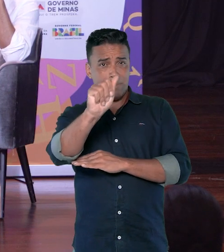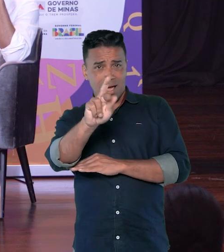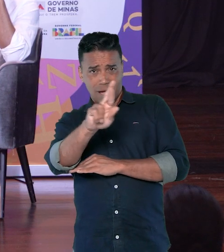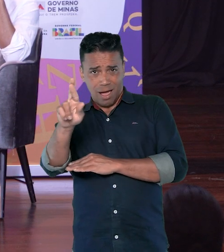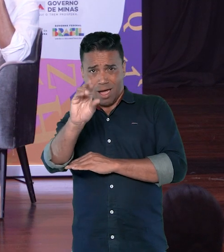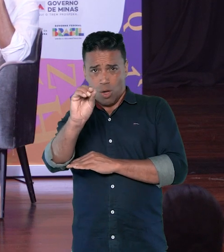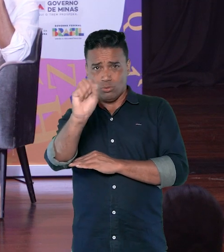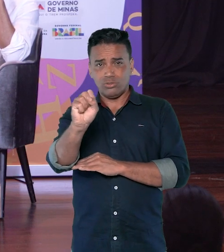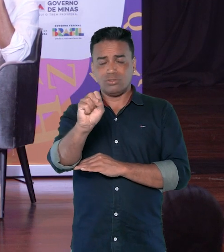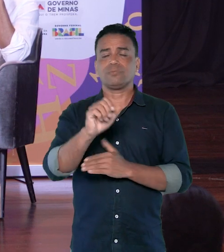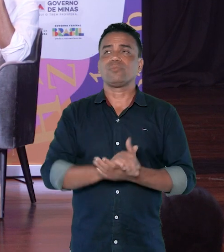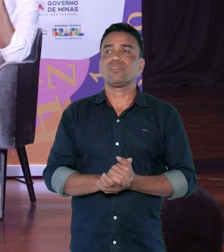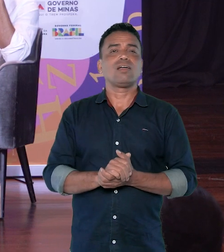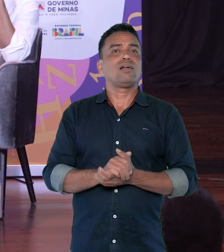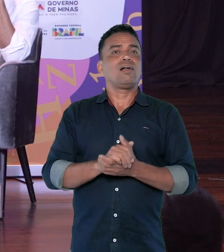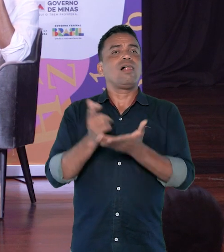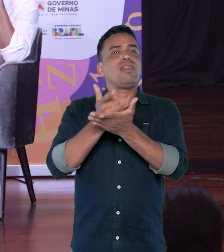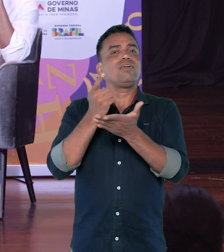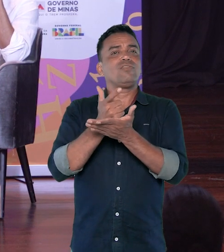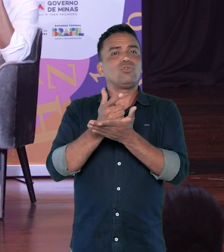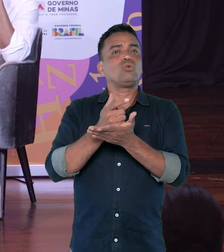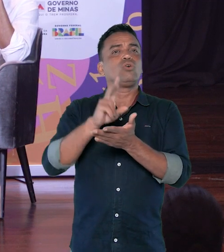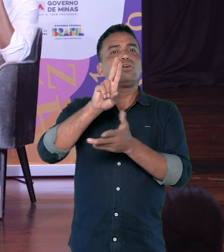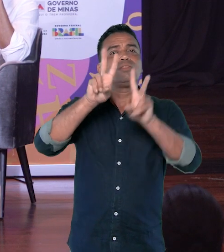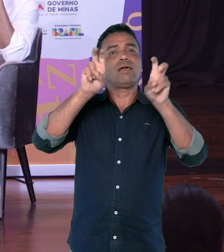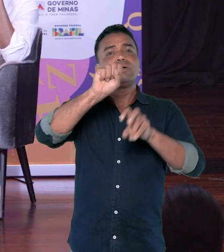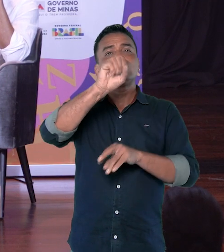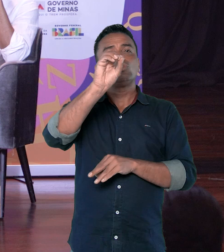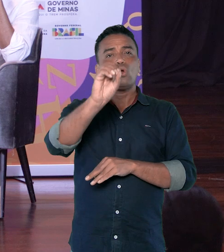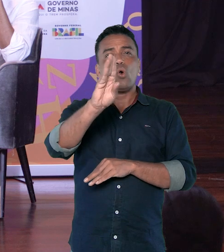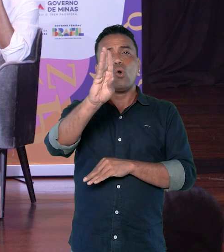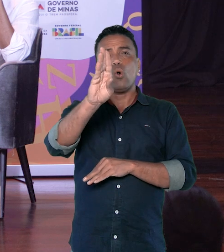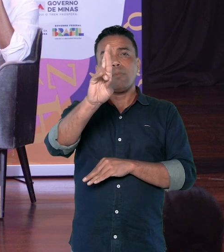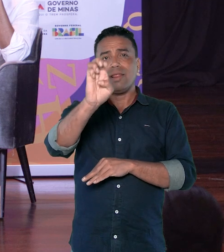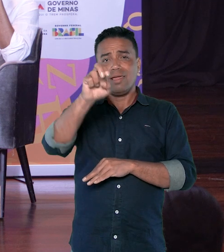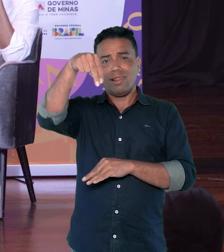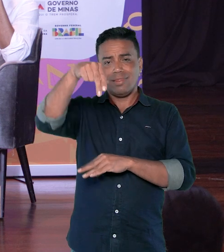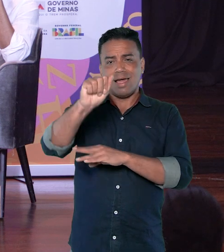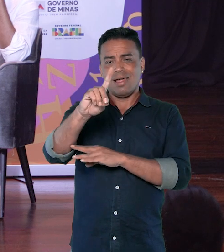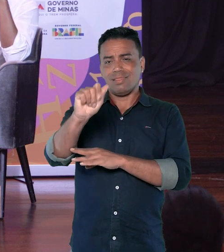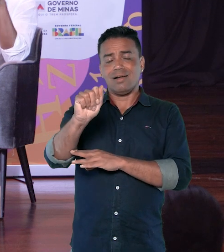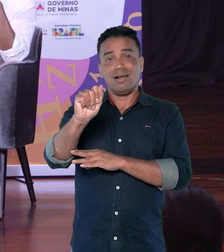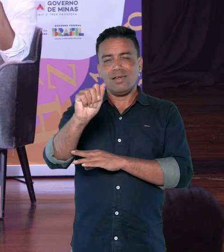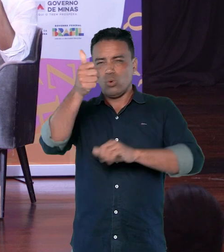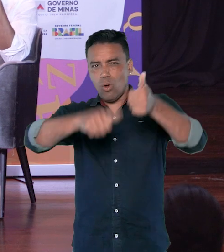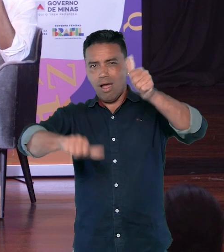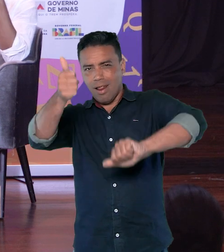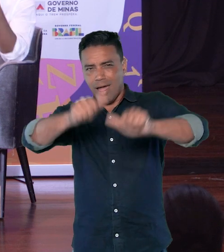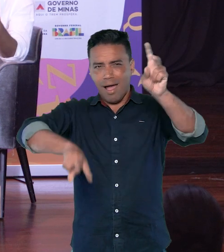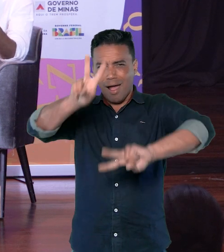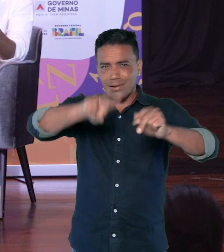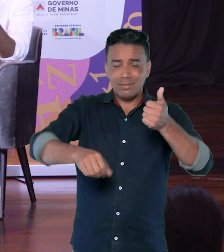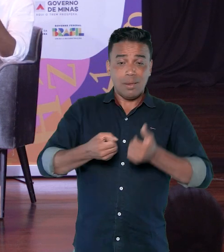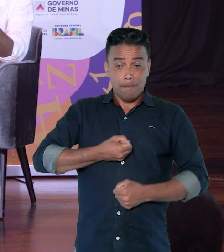o livro Sobre Nada, do Manuel de Barros, e fiz uma análise sobre dos poemas, né? E